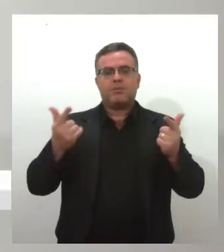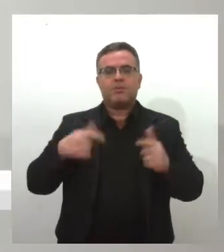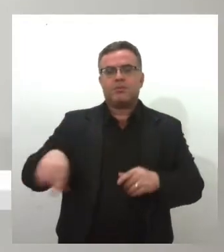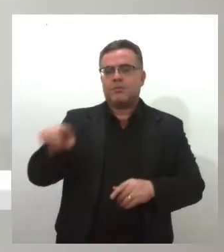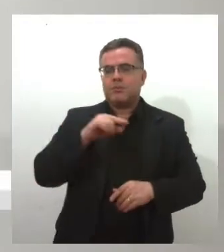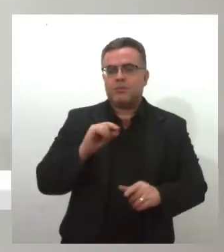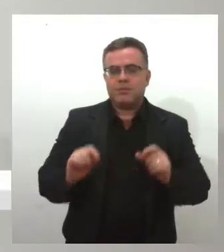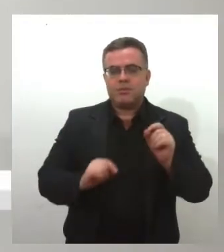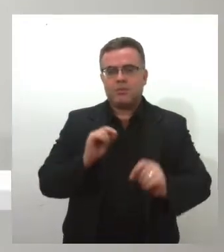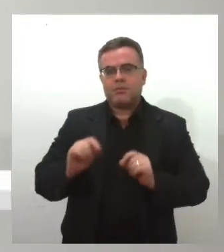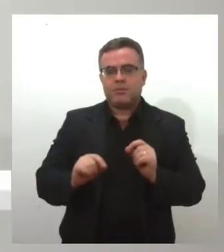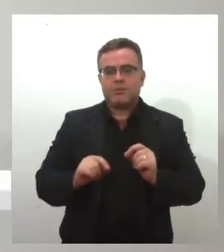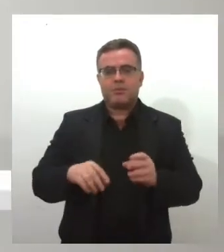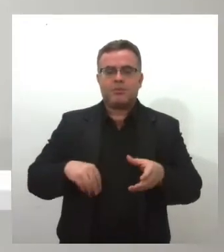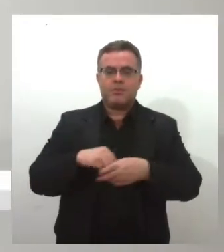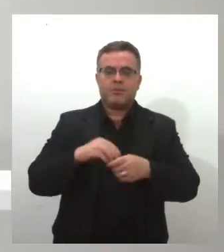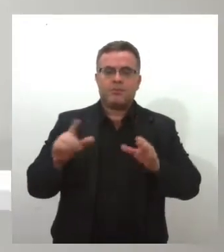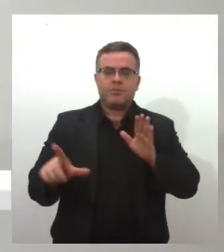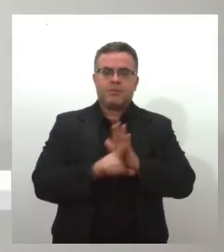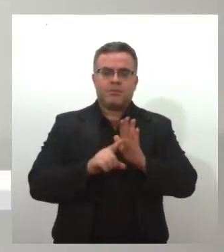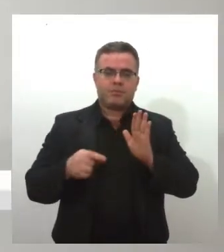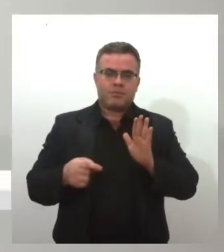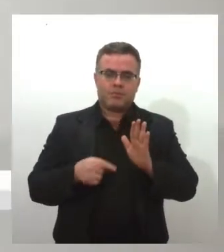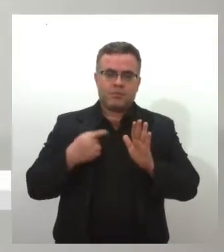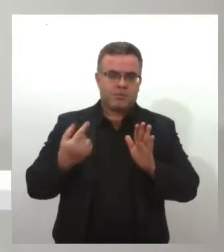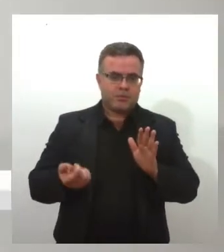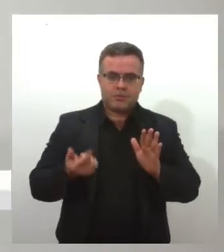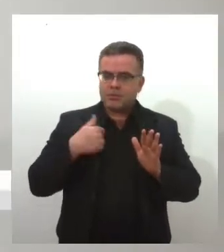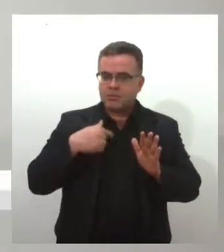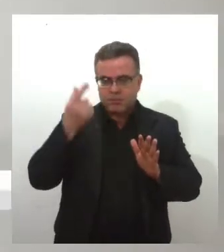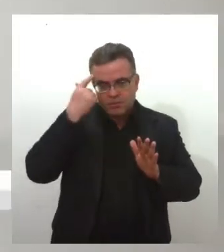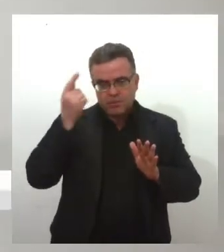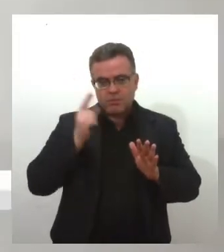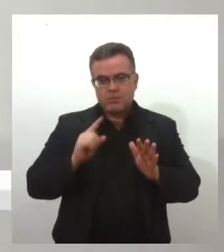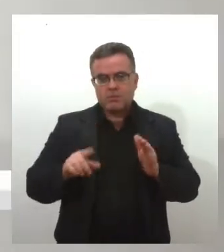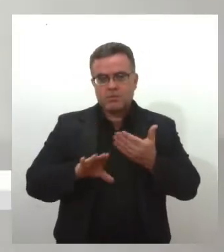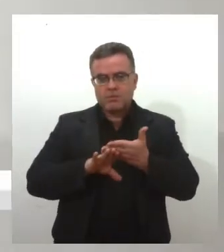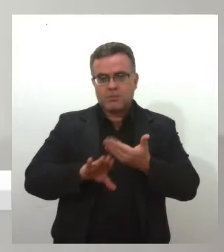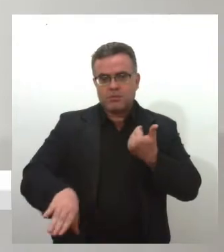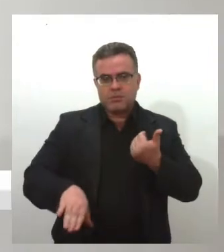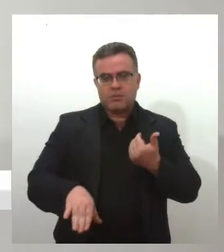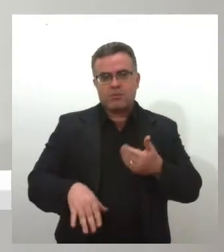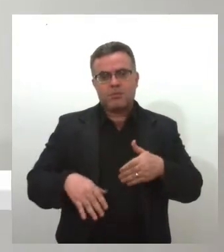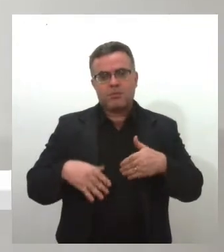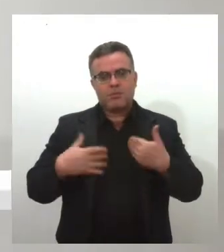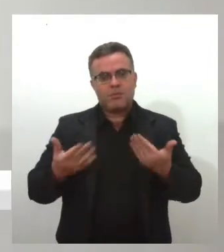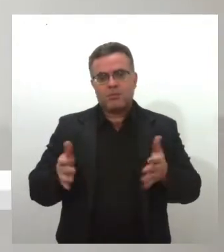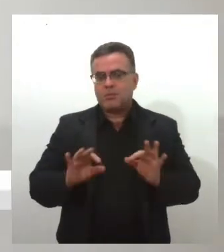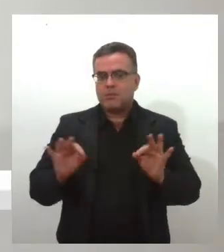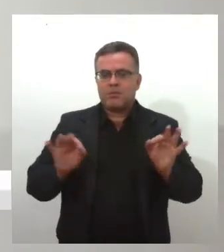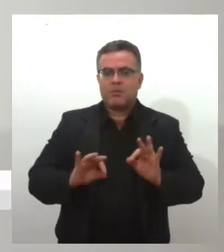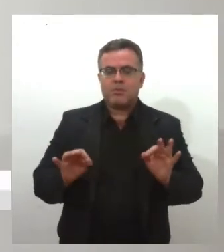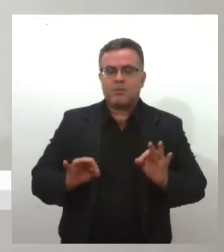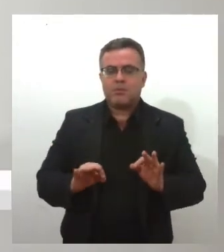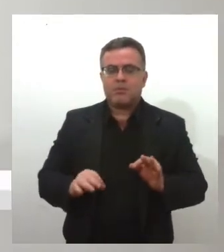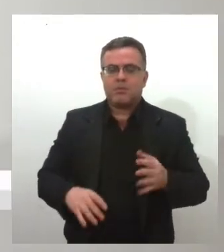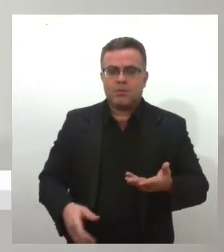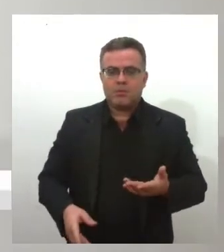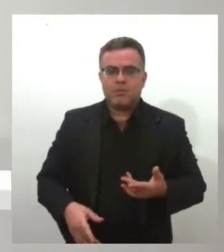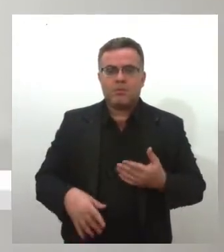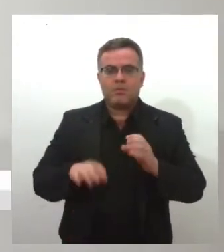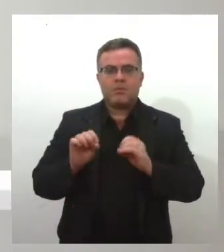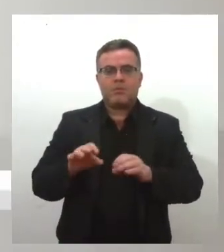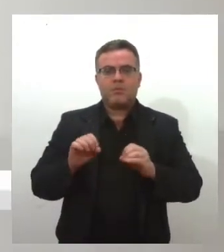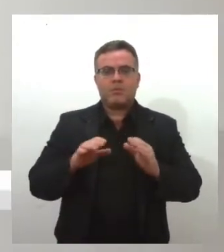estar dentro da lei. E eu não estava fora da lei quando estava praticando homeschooling com as minhas filhas. Sim. A não ser que eu